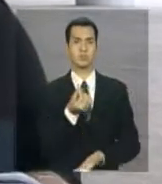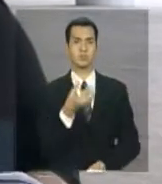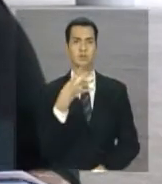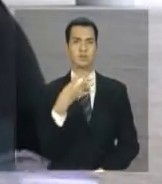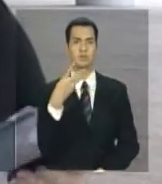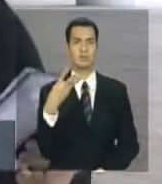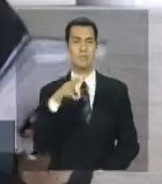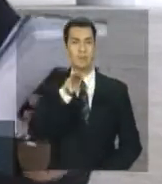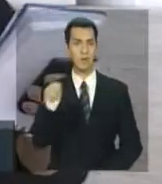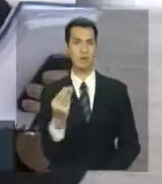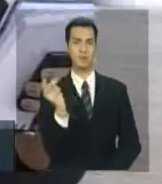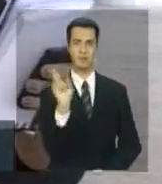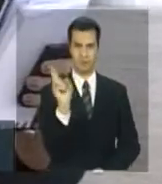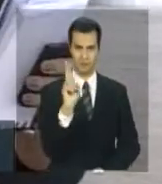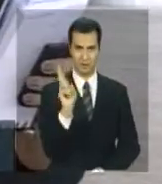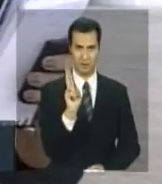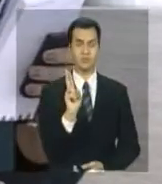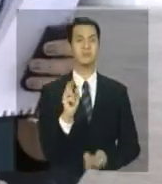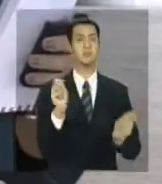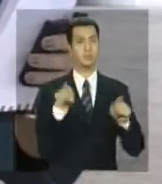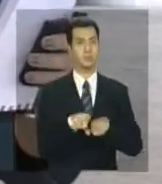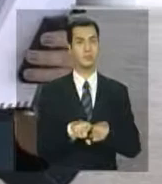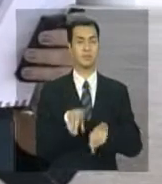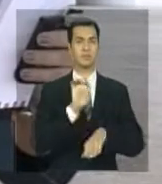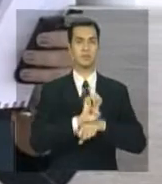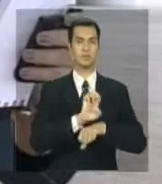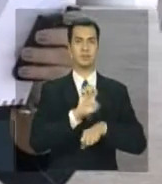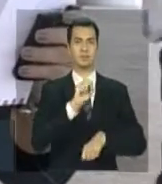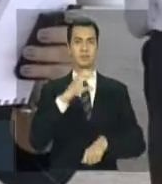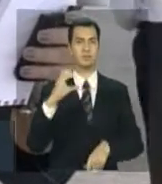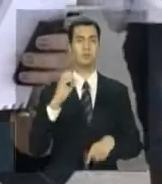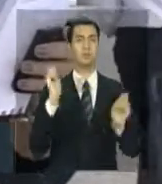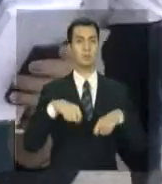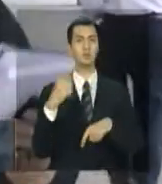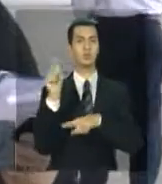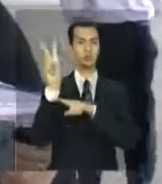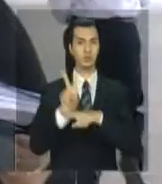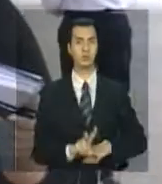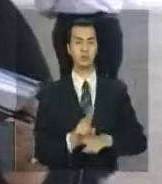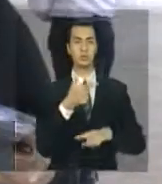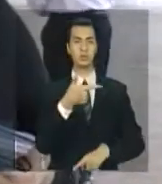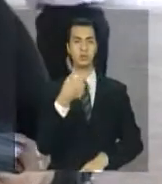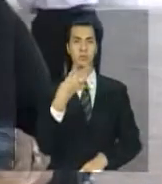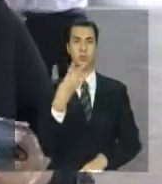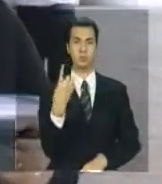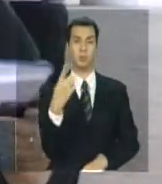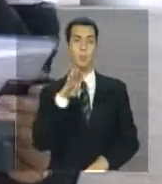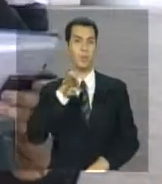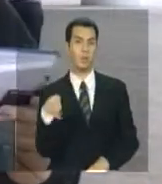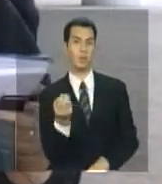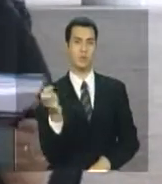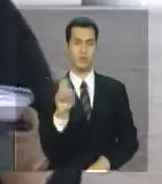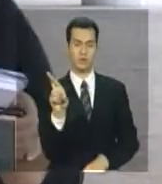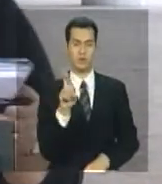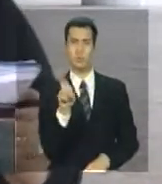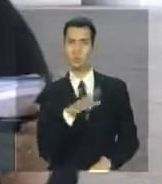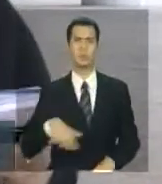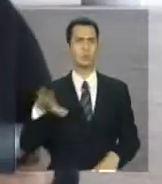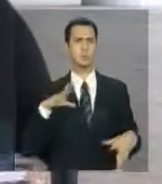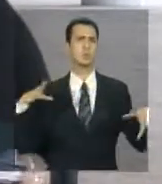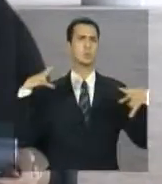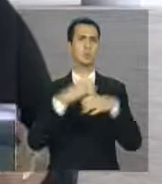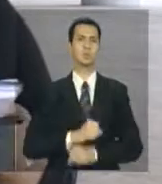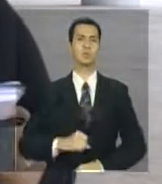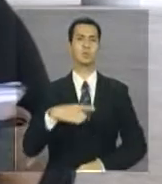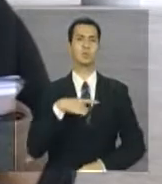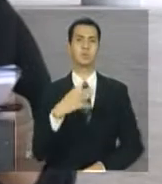em empréstimos. Já o estado de Santa Catarina, 241 milhões de reais. Ao todo, já se somam 41 bilhões